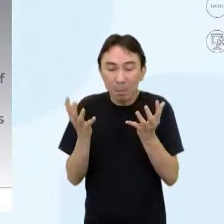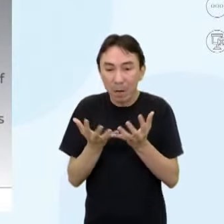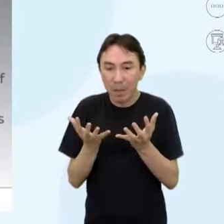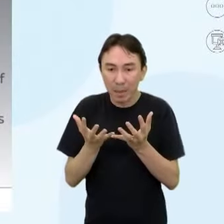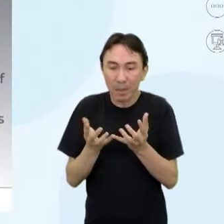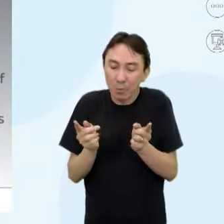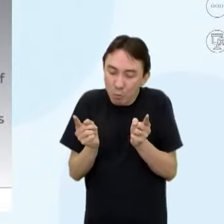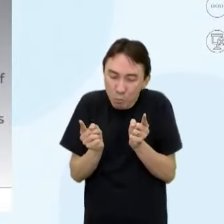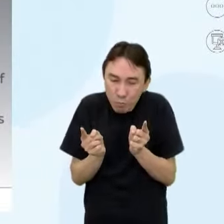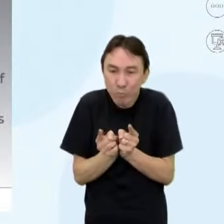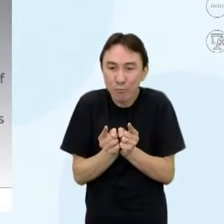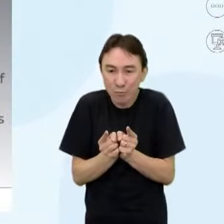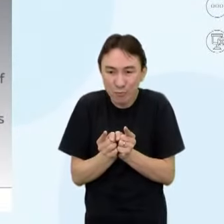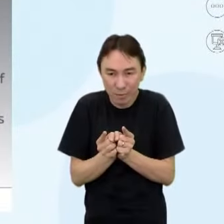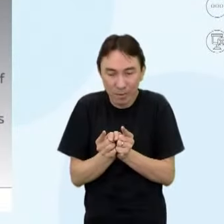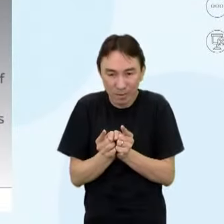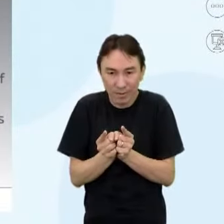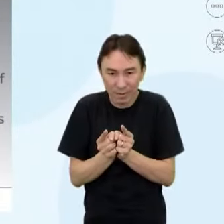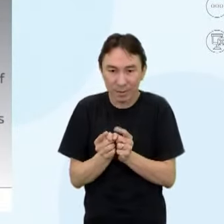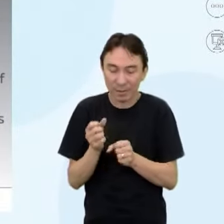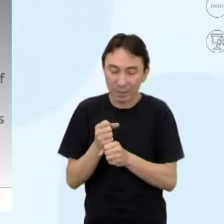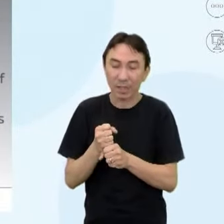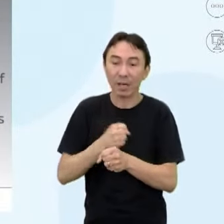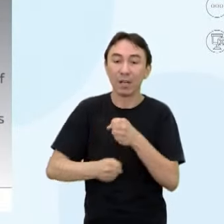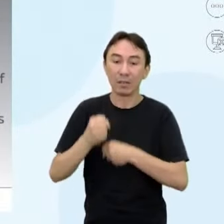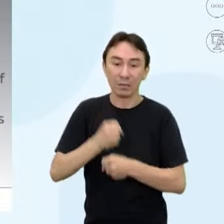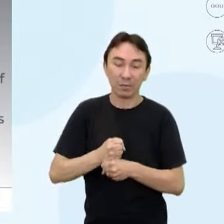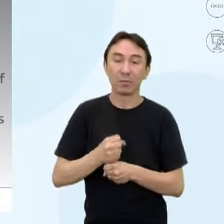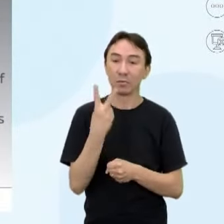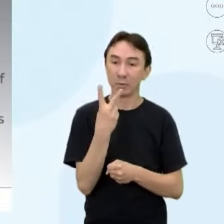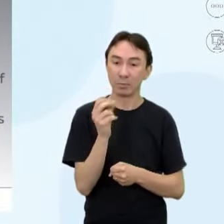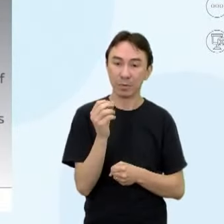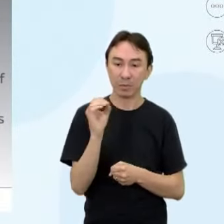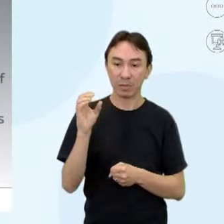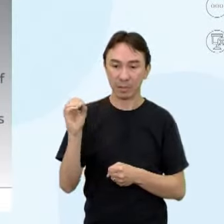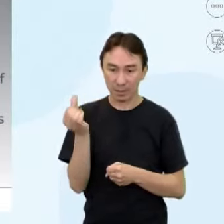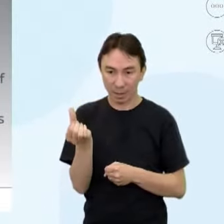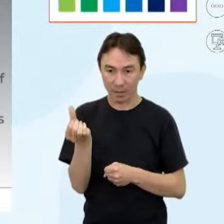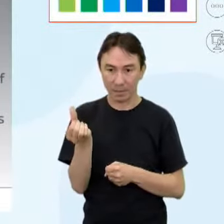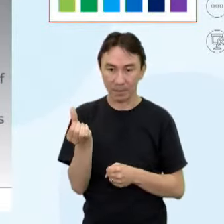essa reclassificação lá em 2006.